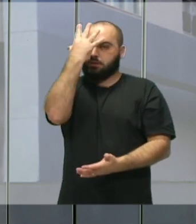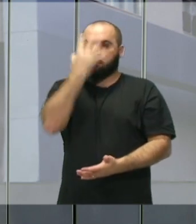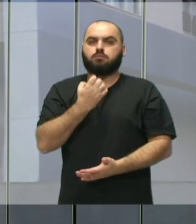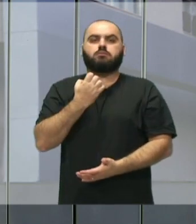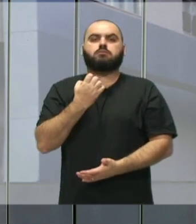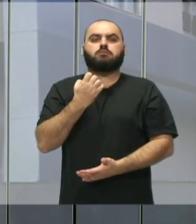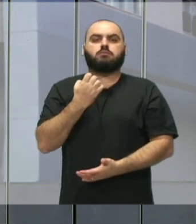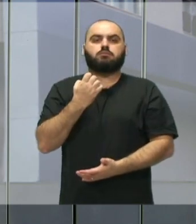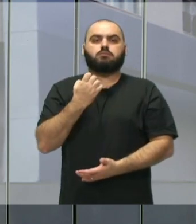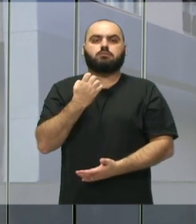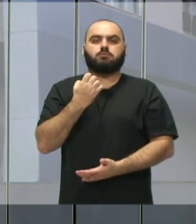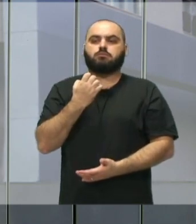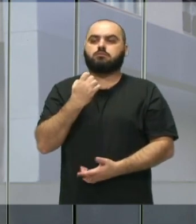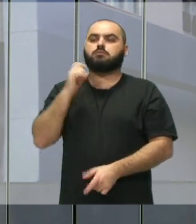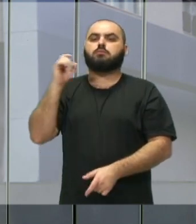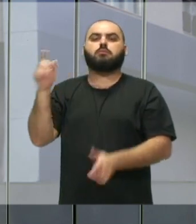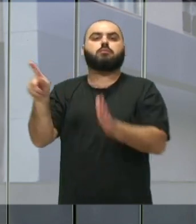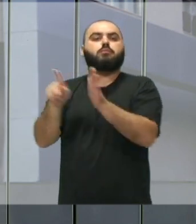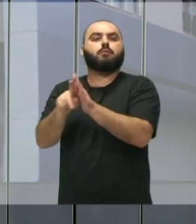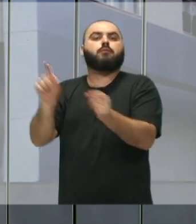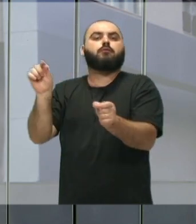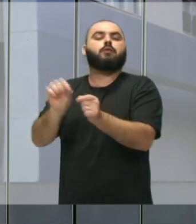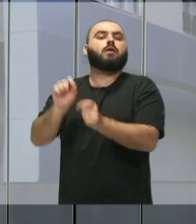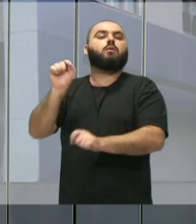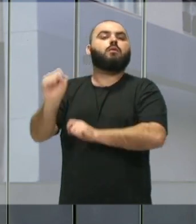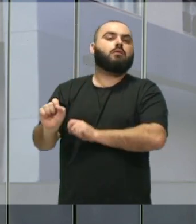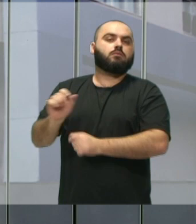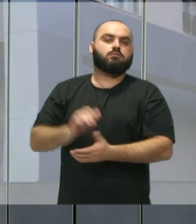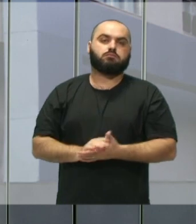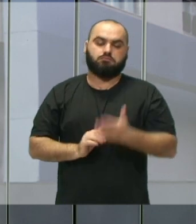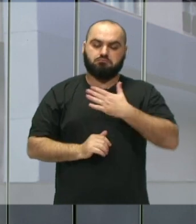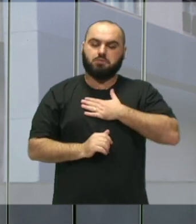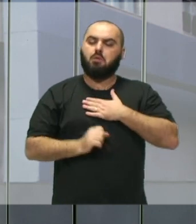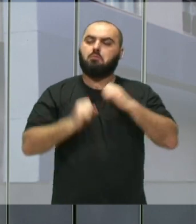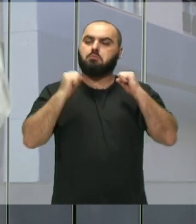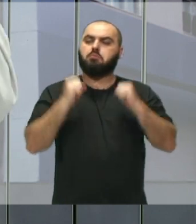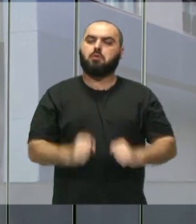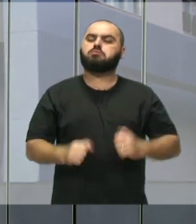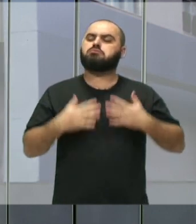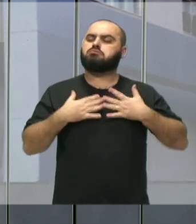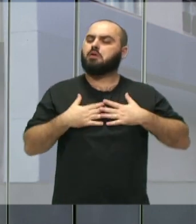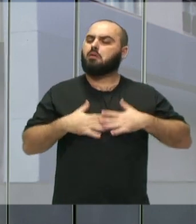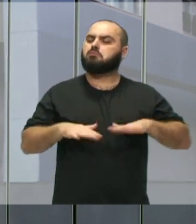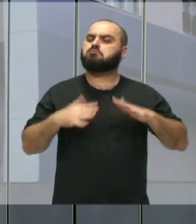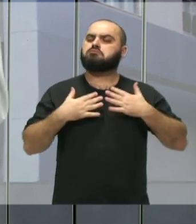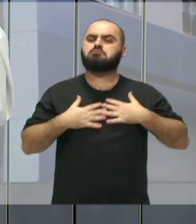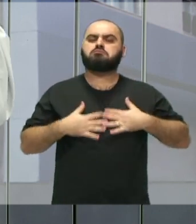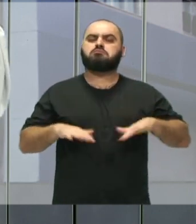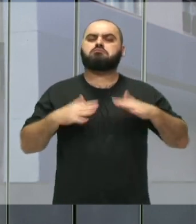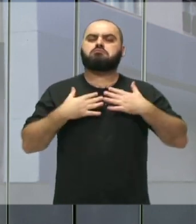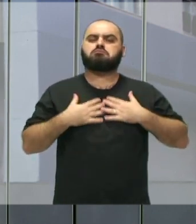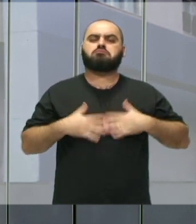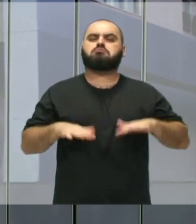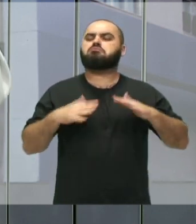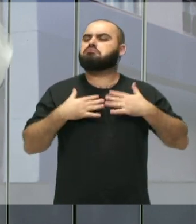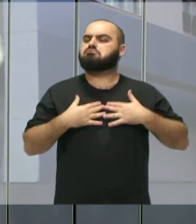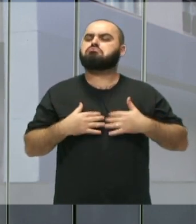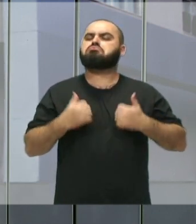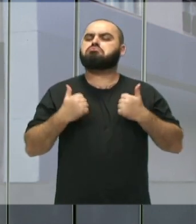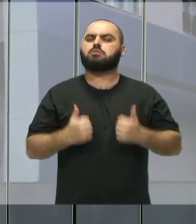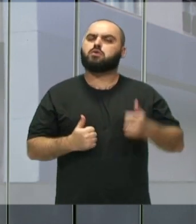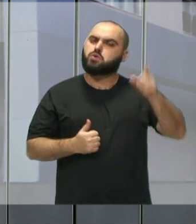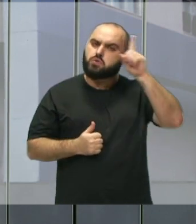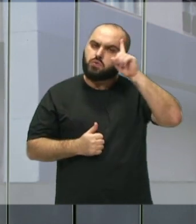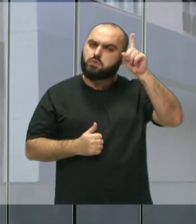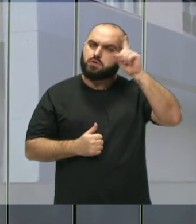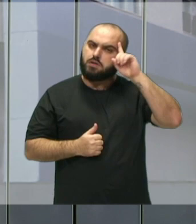honestidade aquilo que está fazendo. Eu posso, com tranquilidade, Maurício, e faço isso, transmito